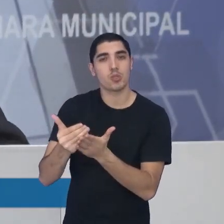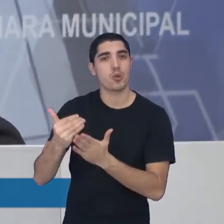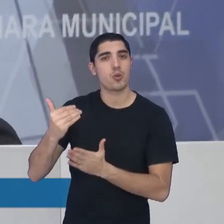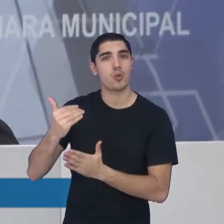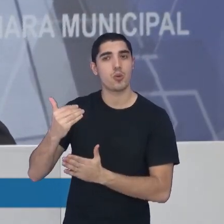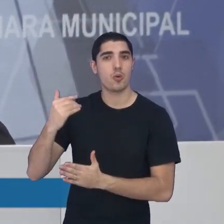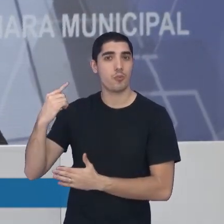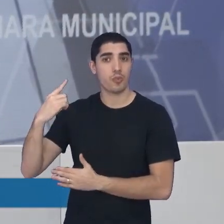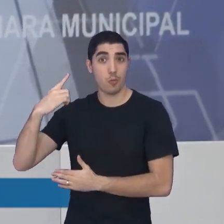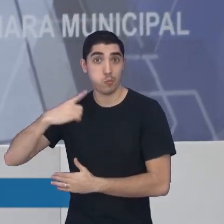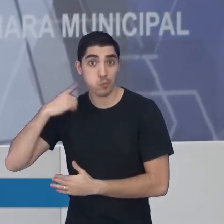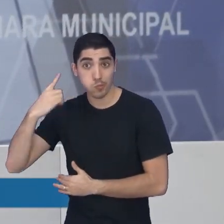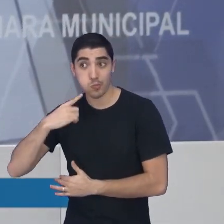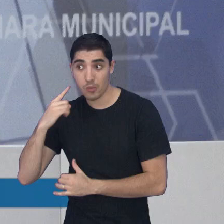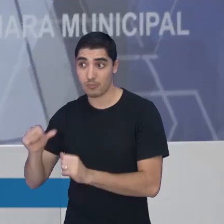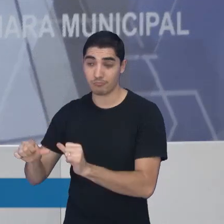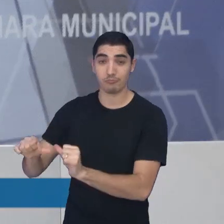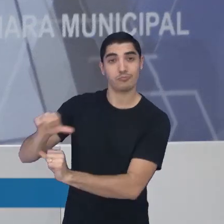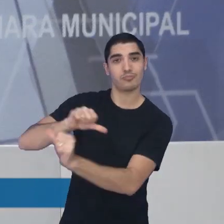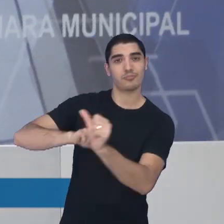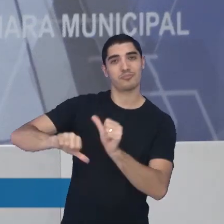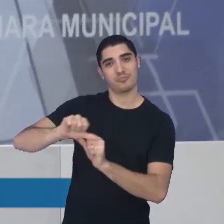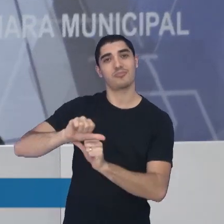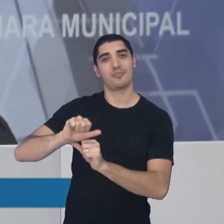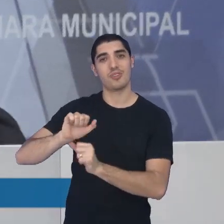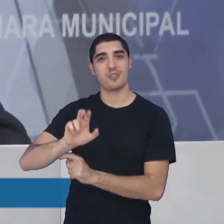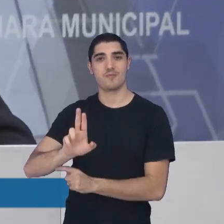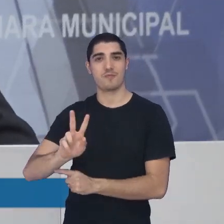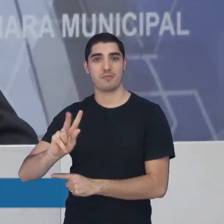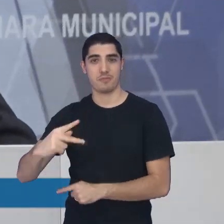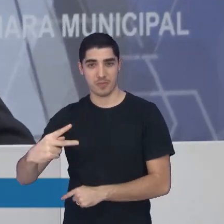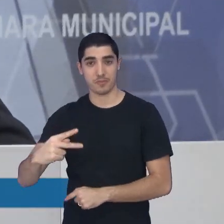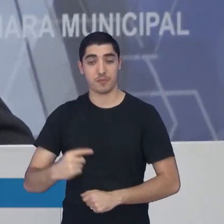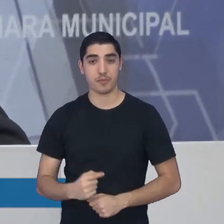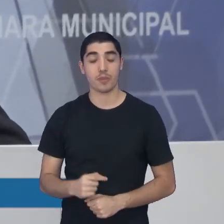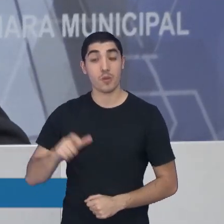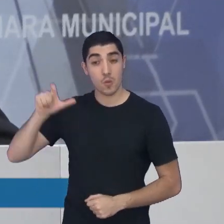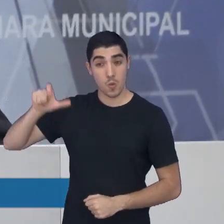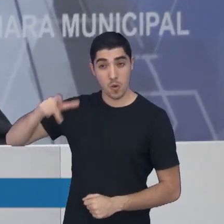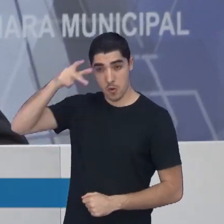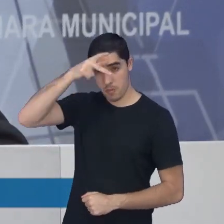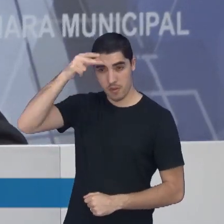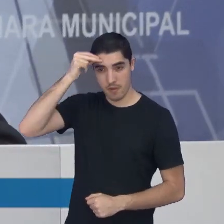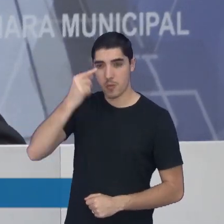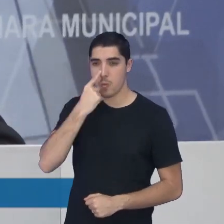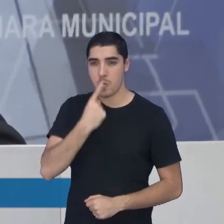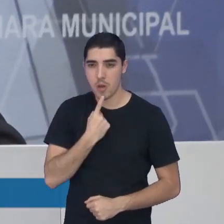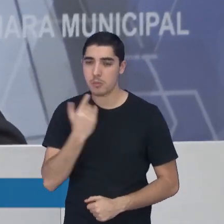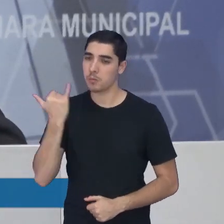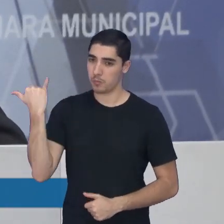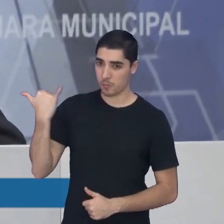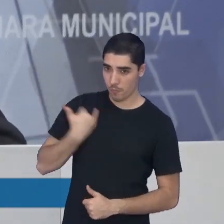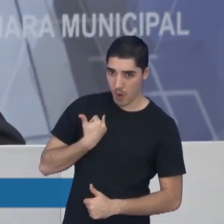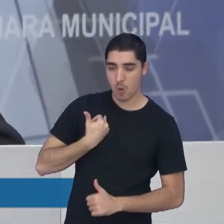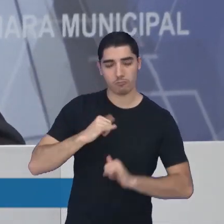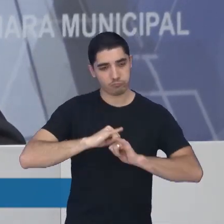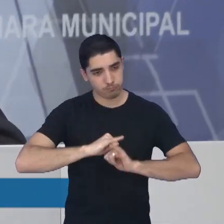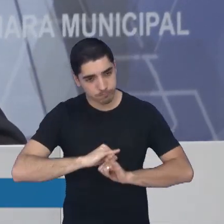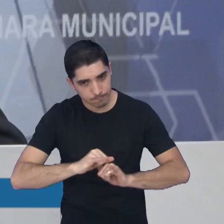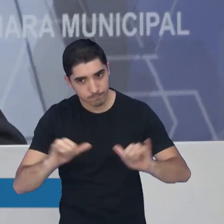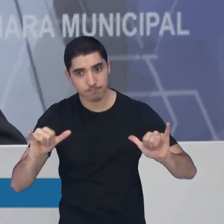na Universidade do Vale do Paraíba, não é? O prefeito manda suas saudações para vocês.